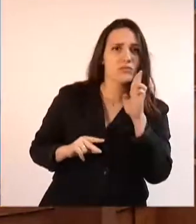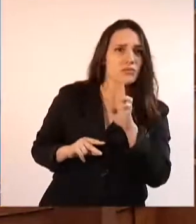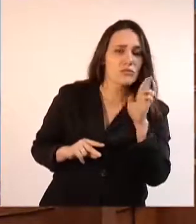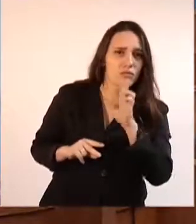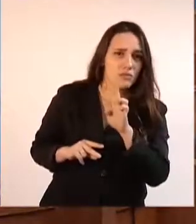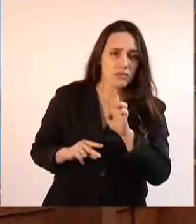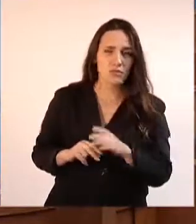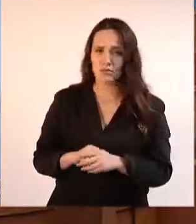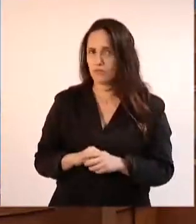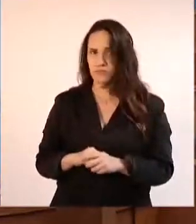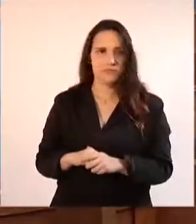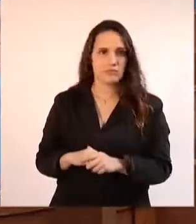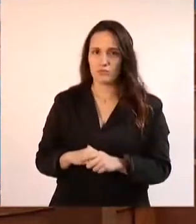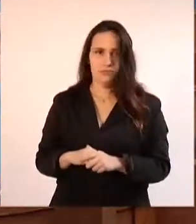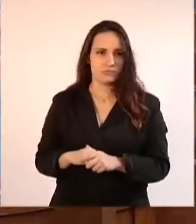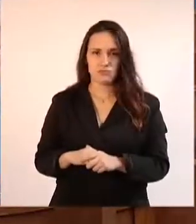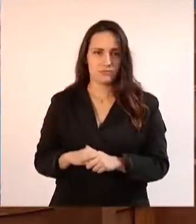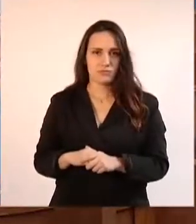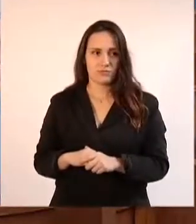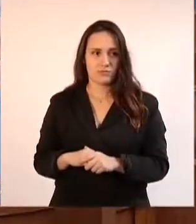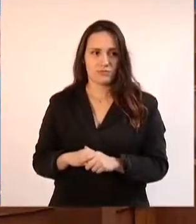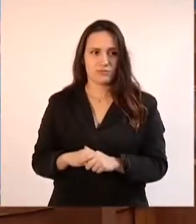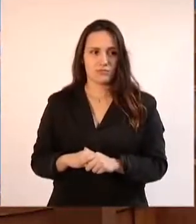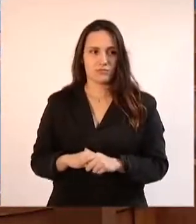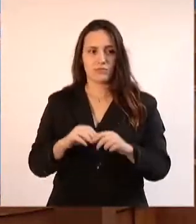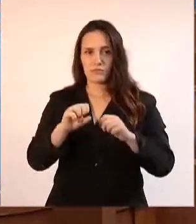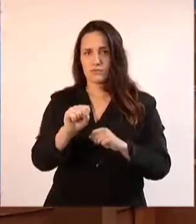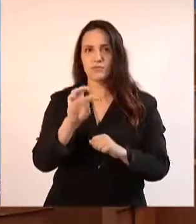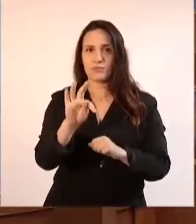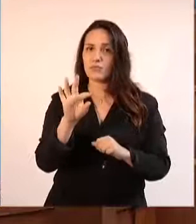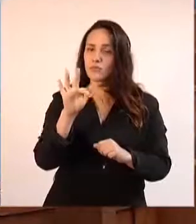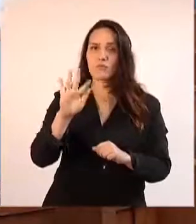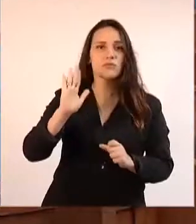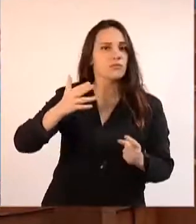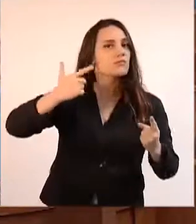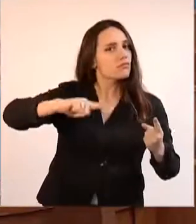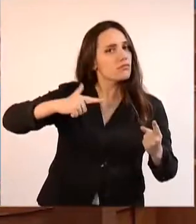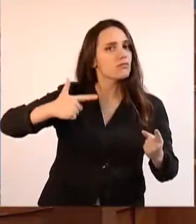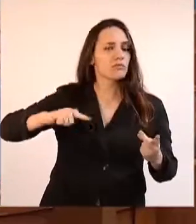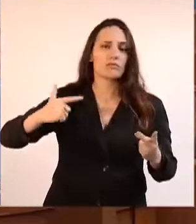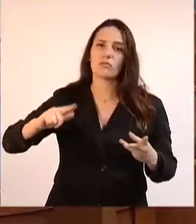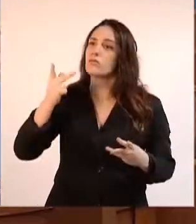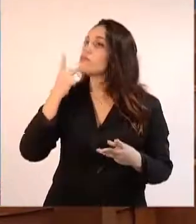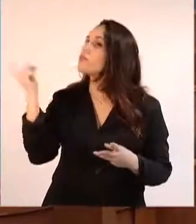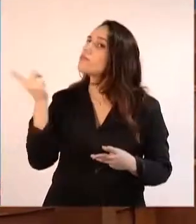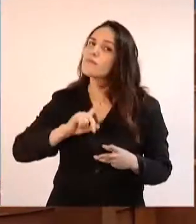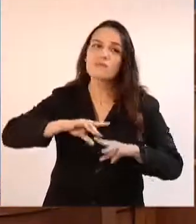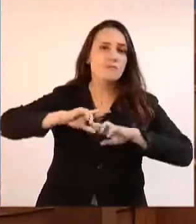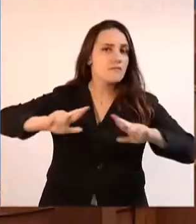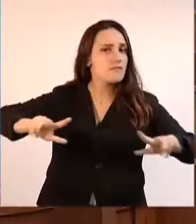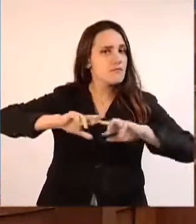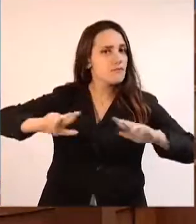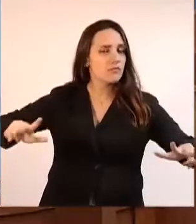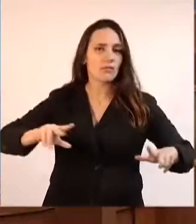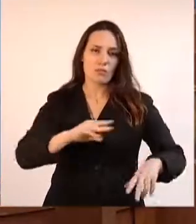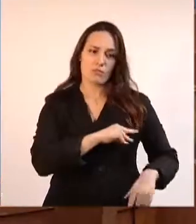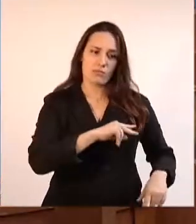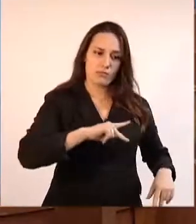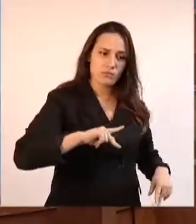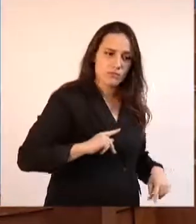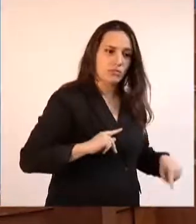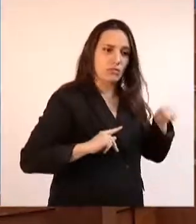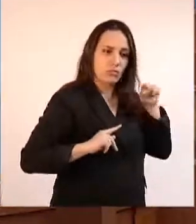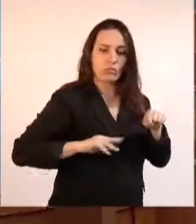Contas Comum. E o Supremo Tribunal Federal reiteradamente tem dito que o Constituinte